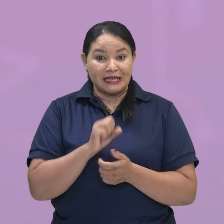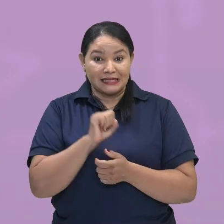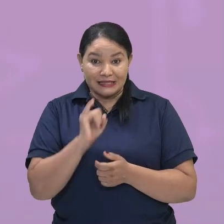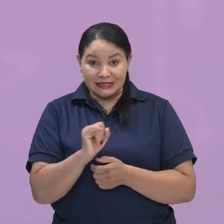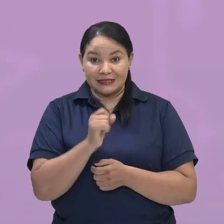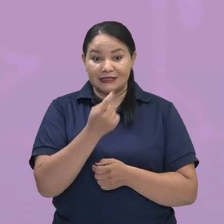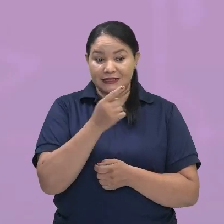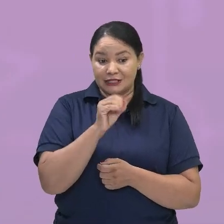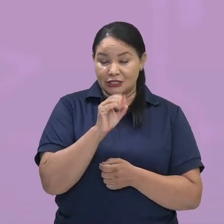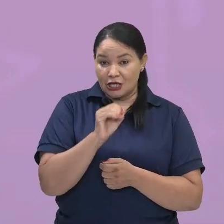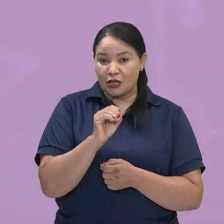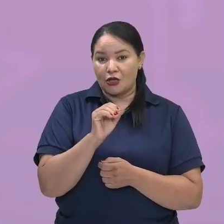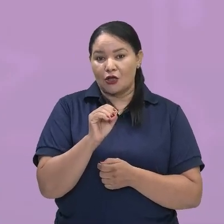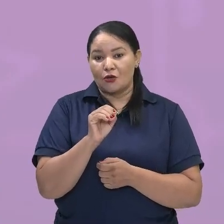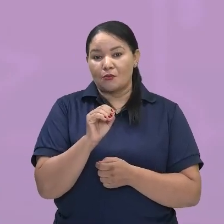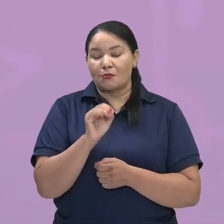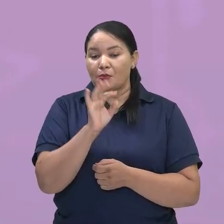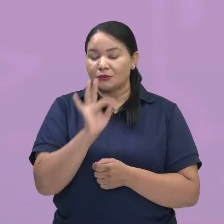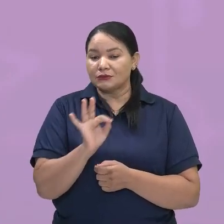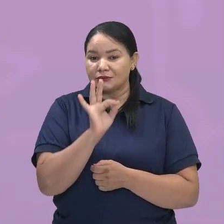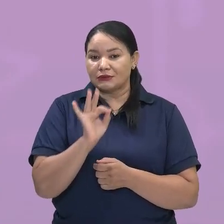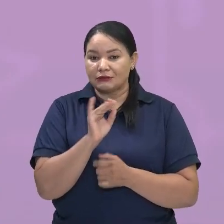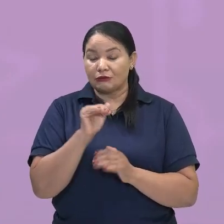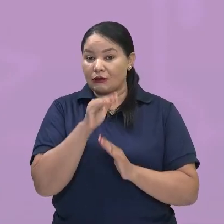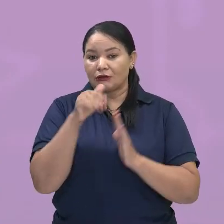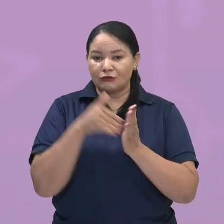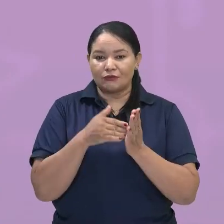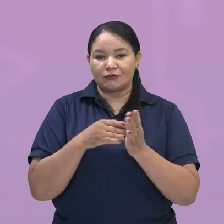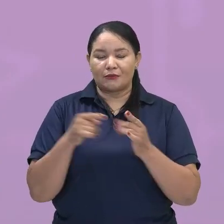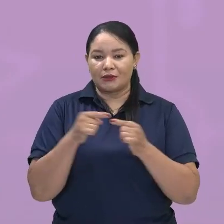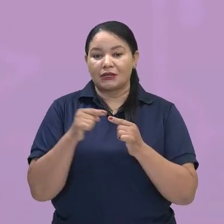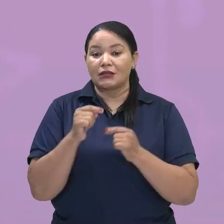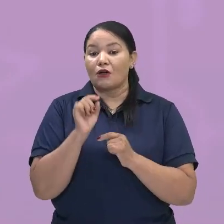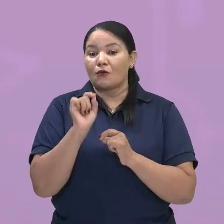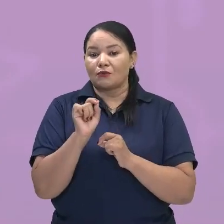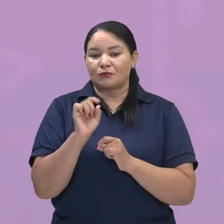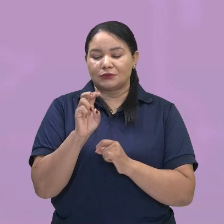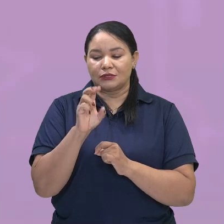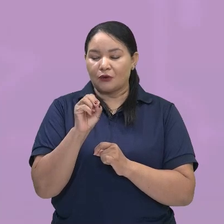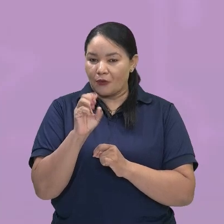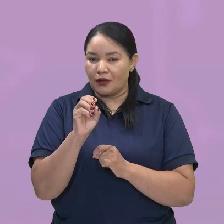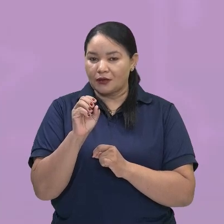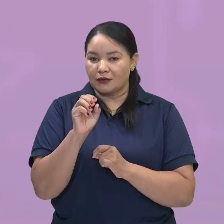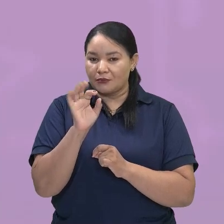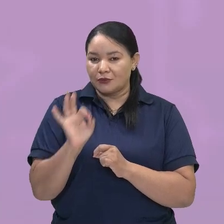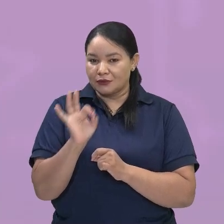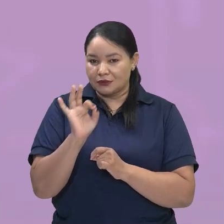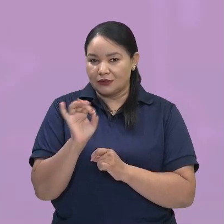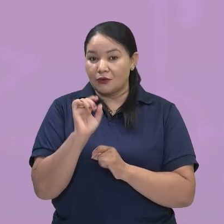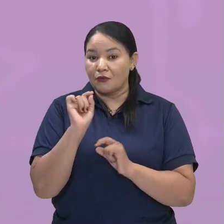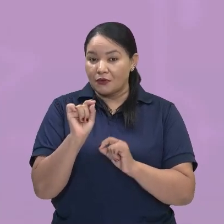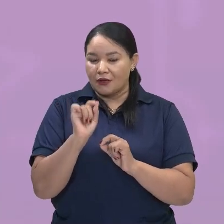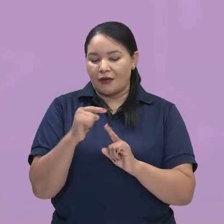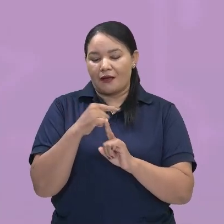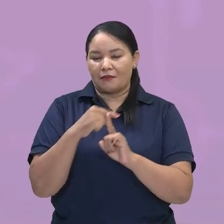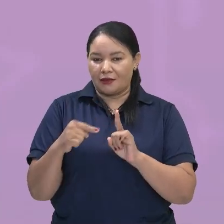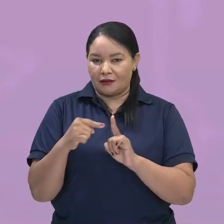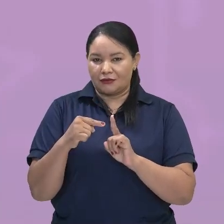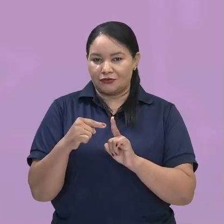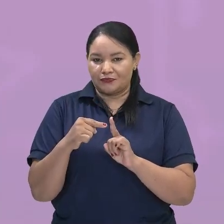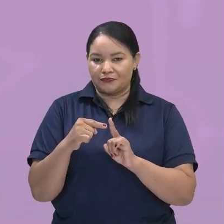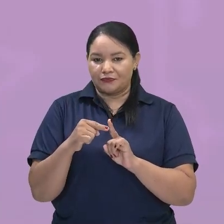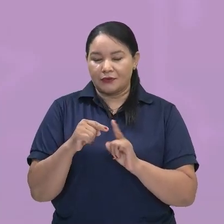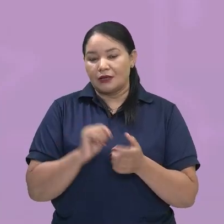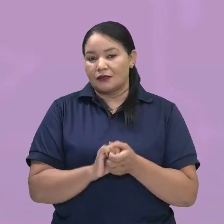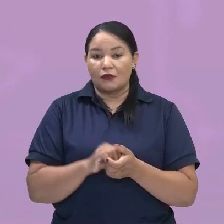100% equivale ao todo, 50% vai equivaler à metade. Tá bom? Então, toda vez,